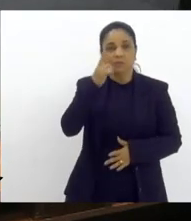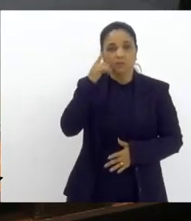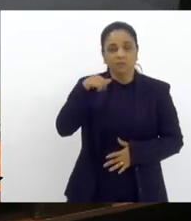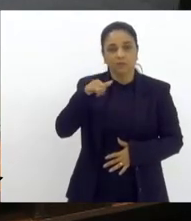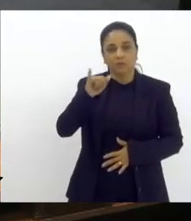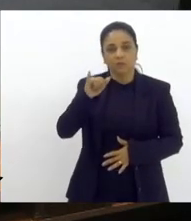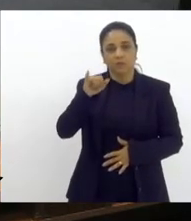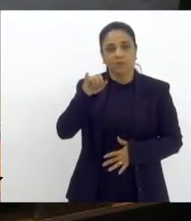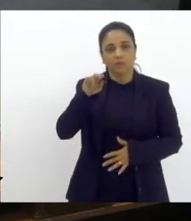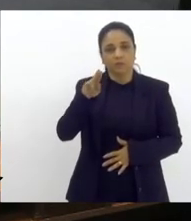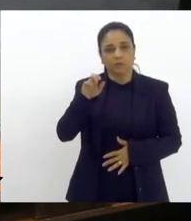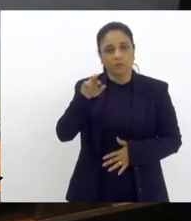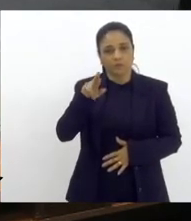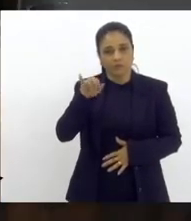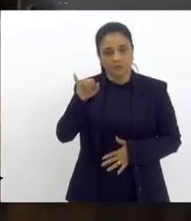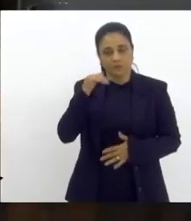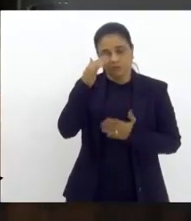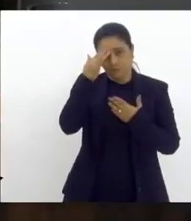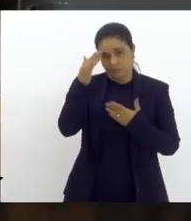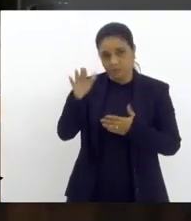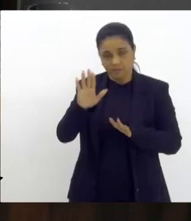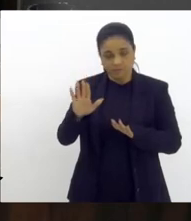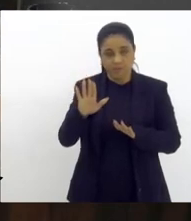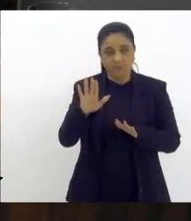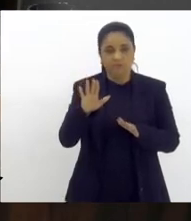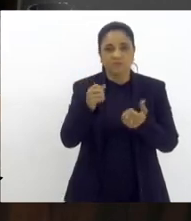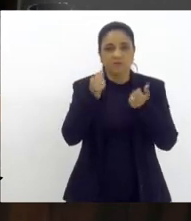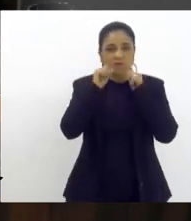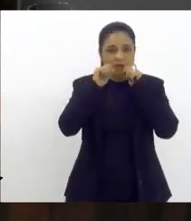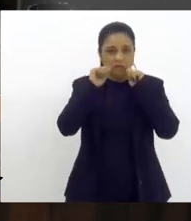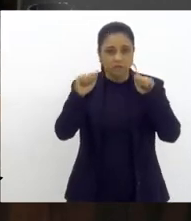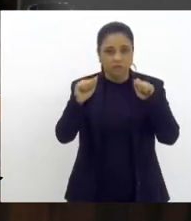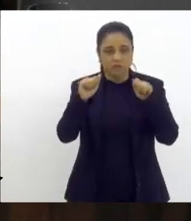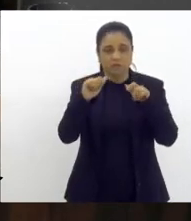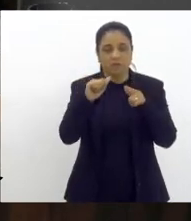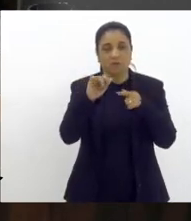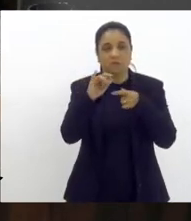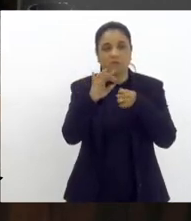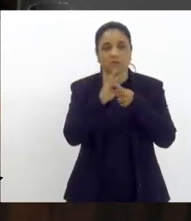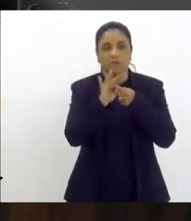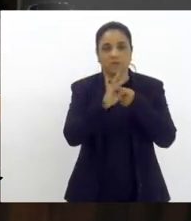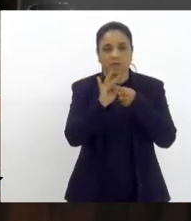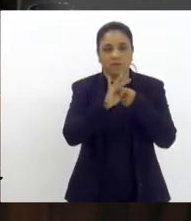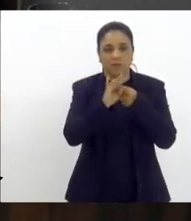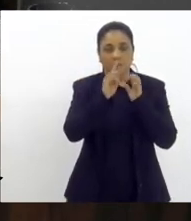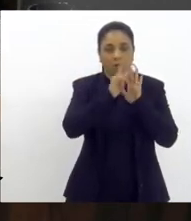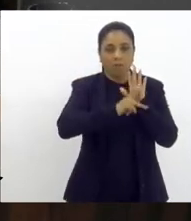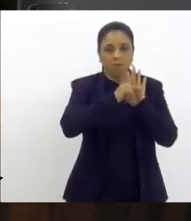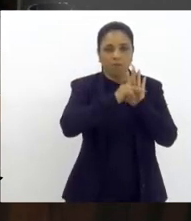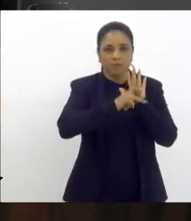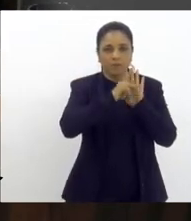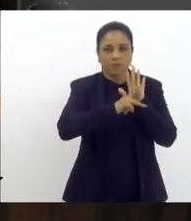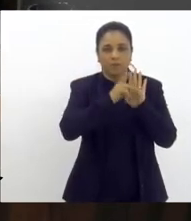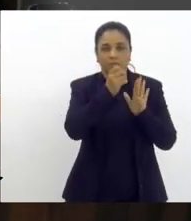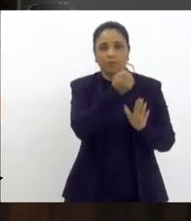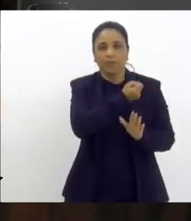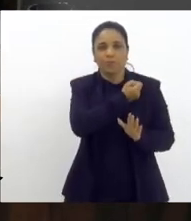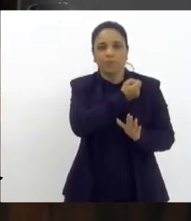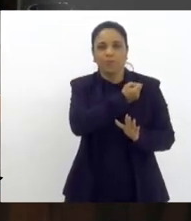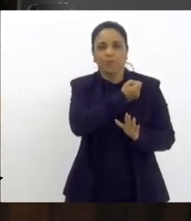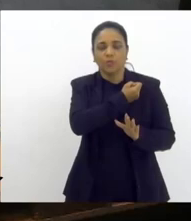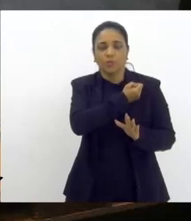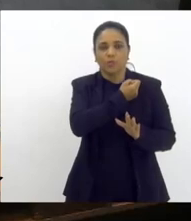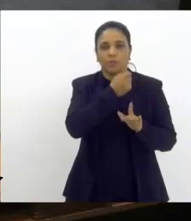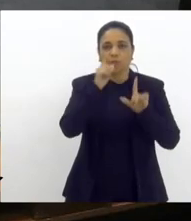o atenção Assessoria Técnica o projeto número do projeto no painel não está